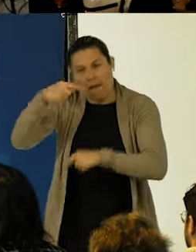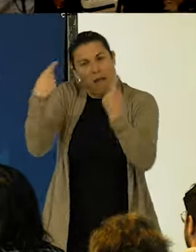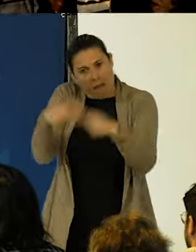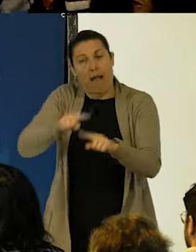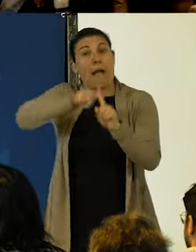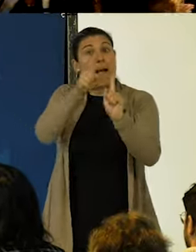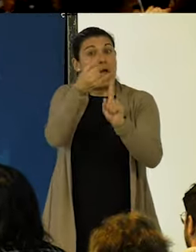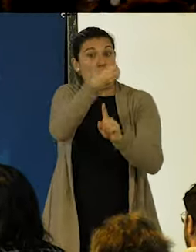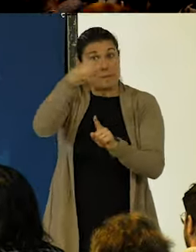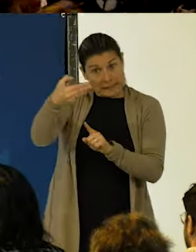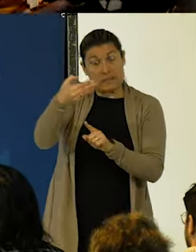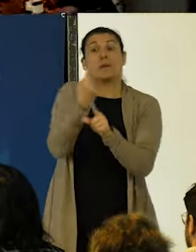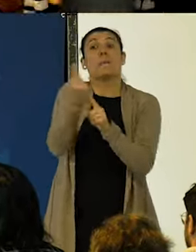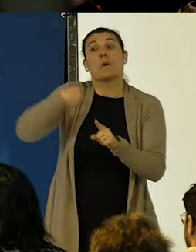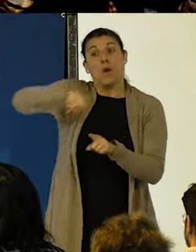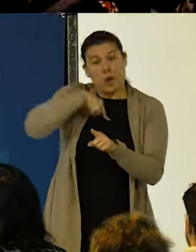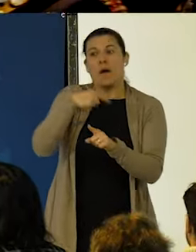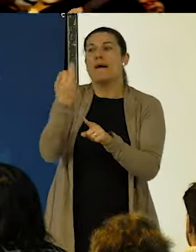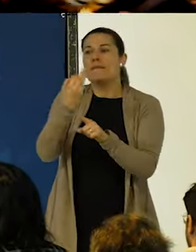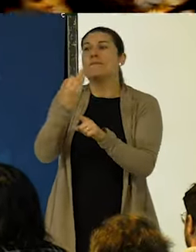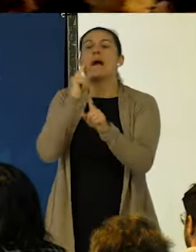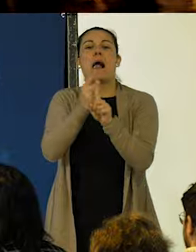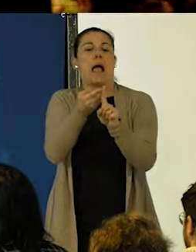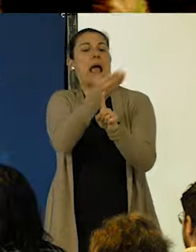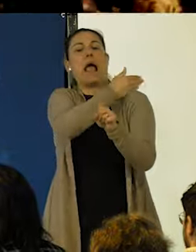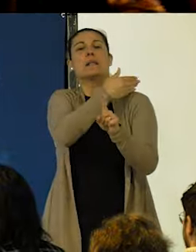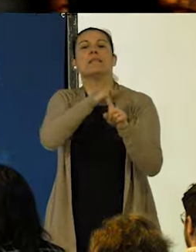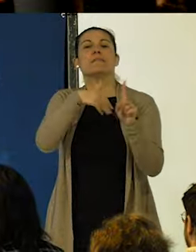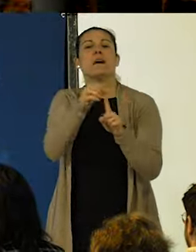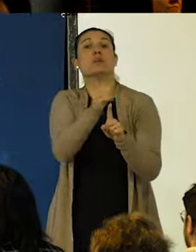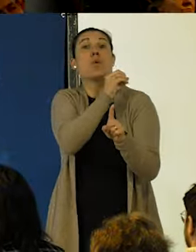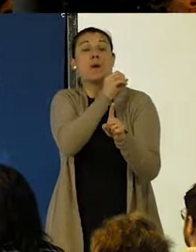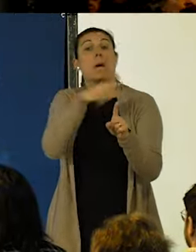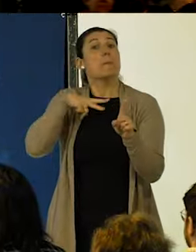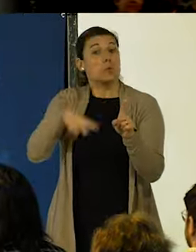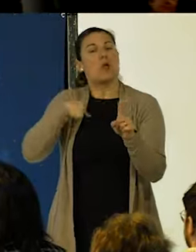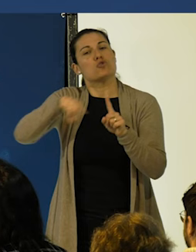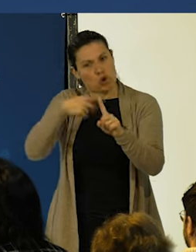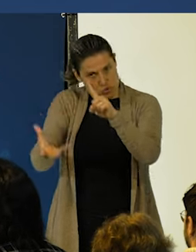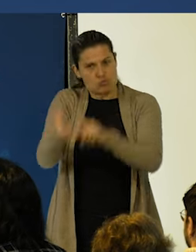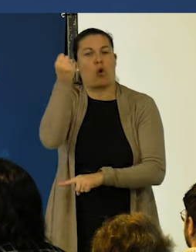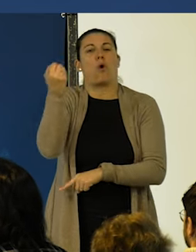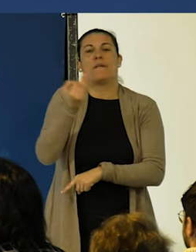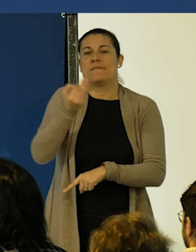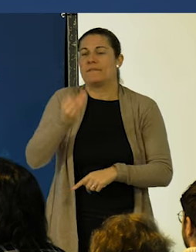2007 porque fizemos o impossível, o que nunca tinha sido feito em Portugal.